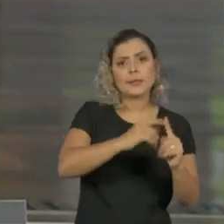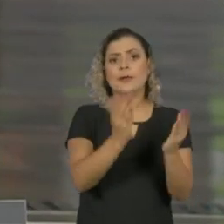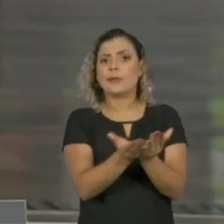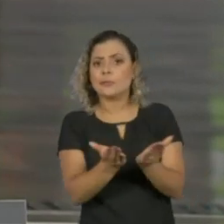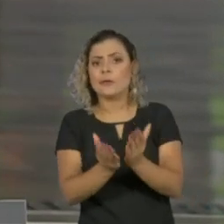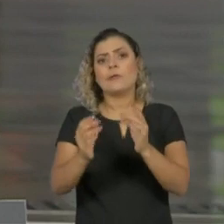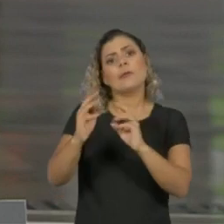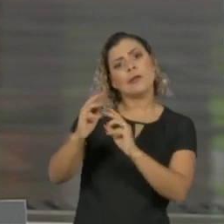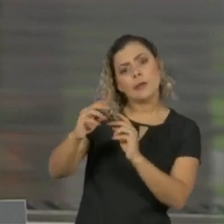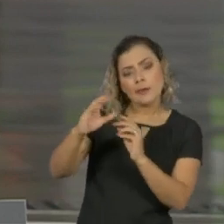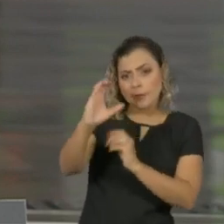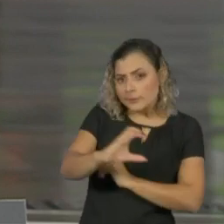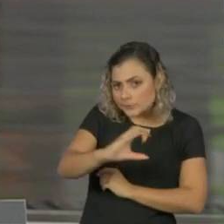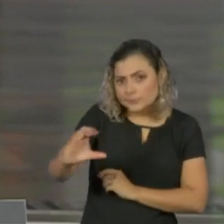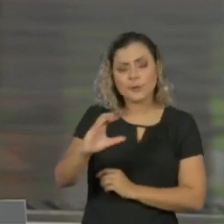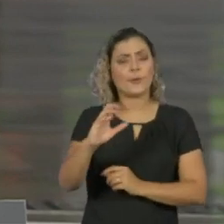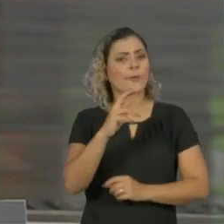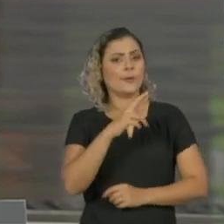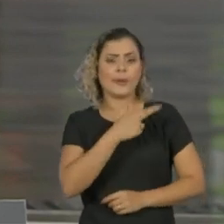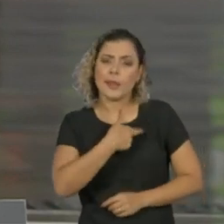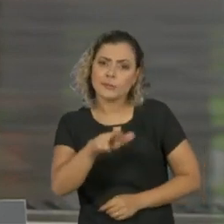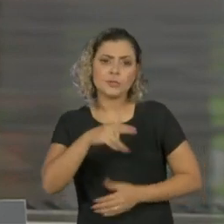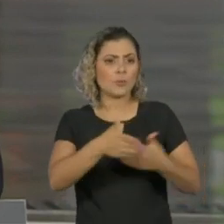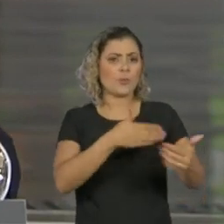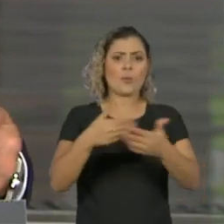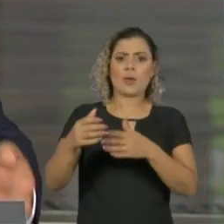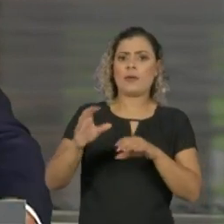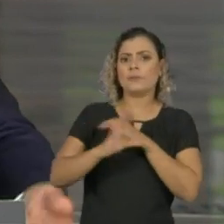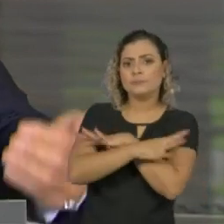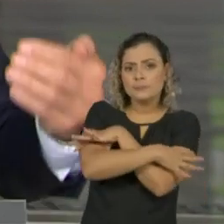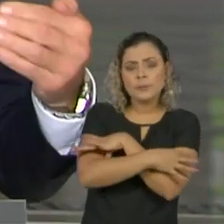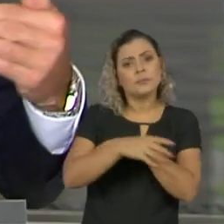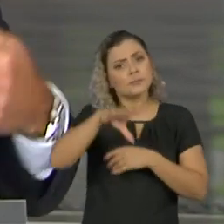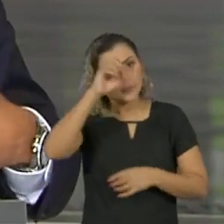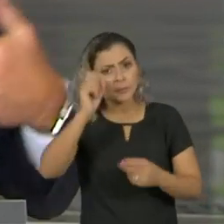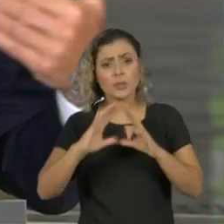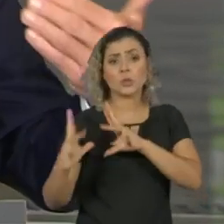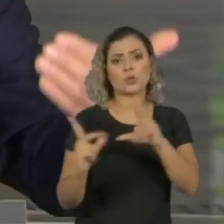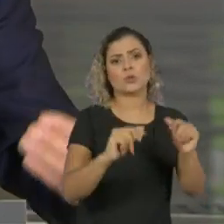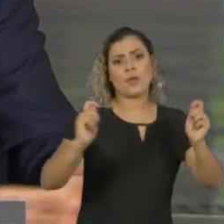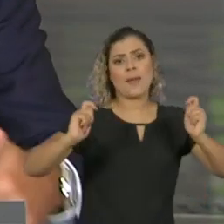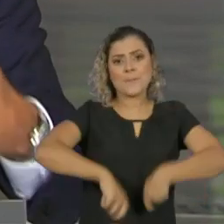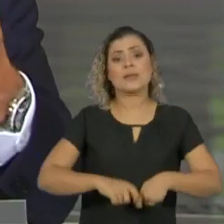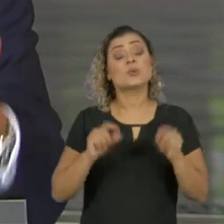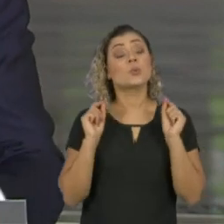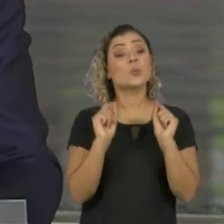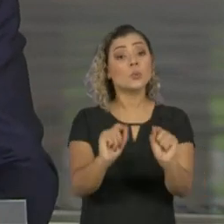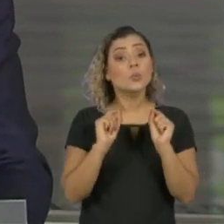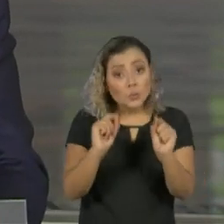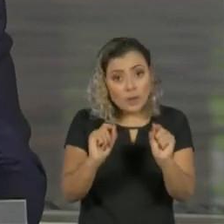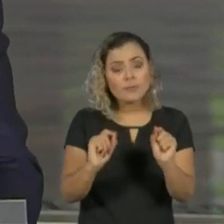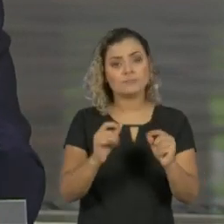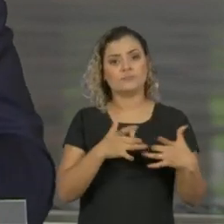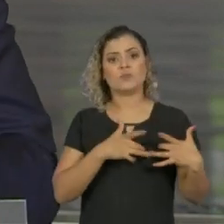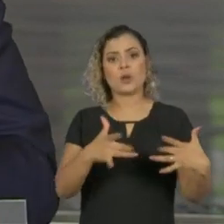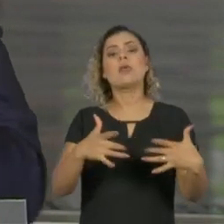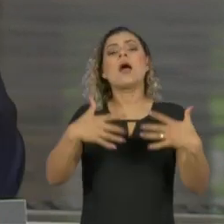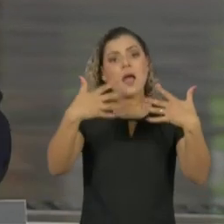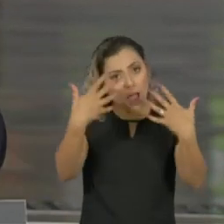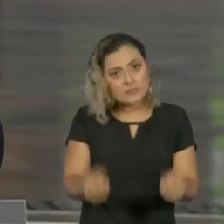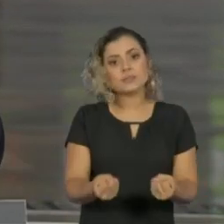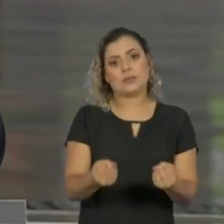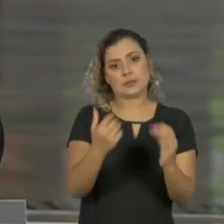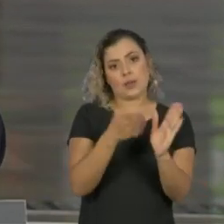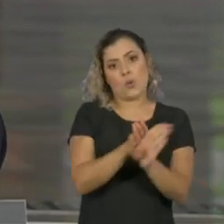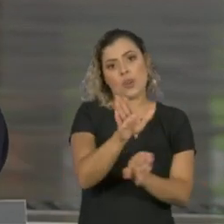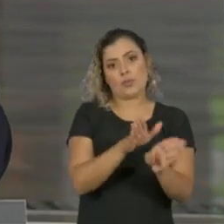evangélicas ou de qualquer natureza, de terem consciência cidadã, de terem capacidade humanitária e solidária também. Primeiro, com as